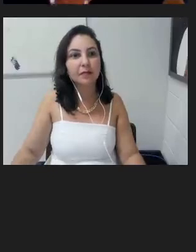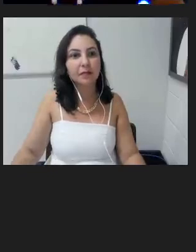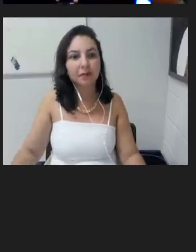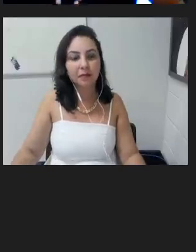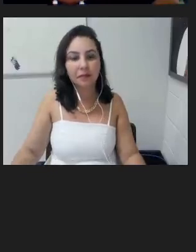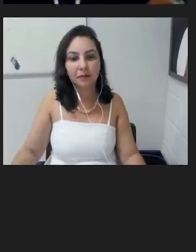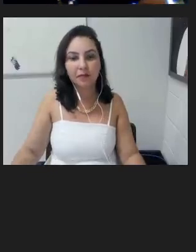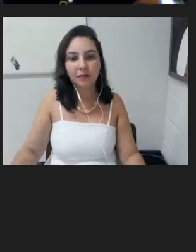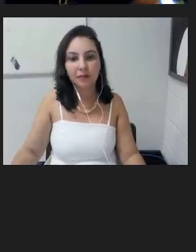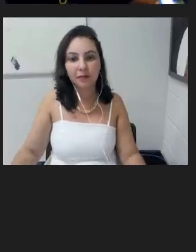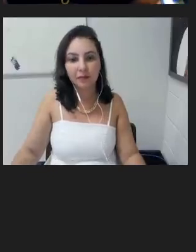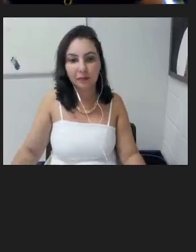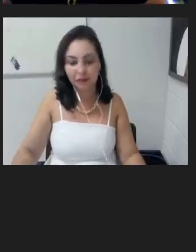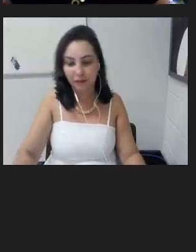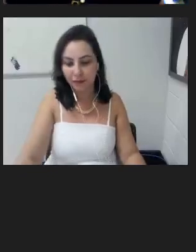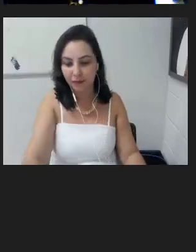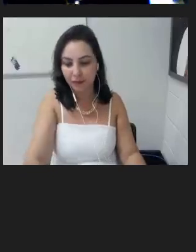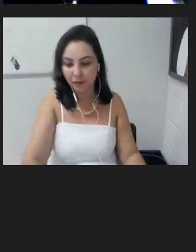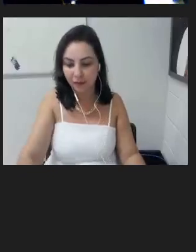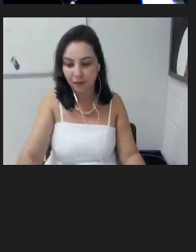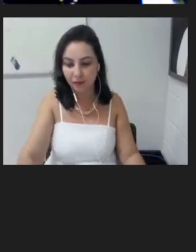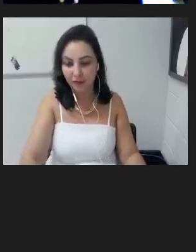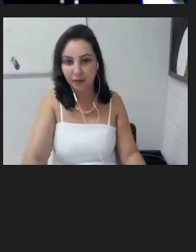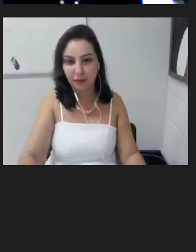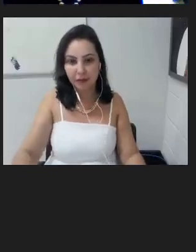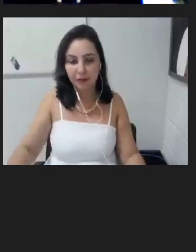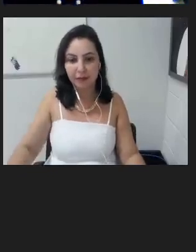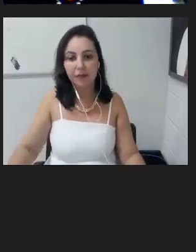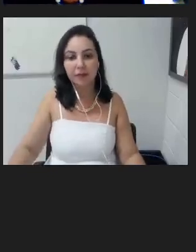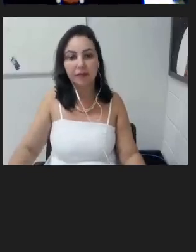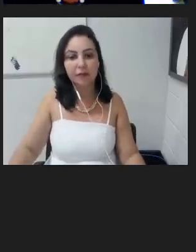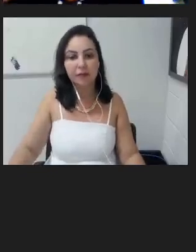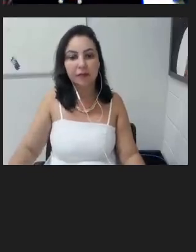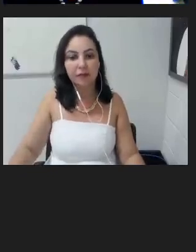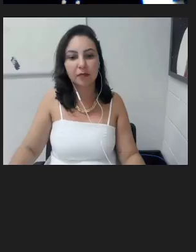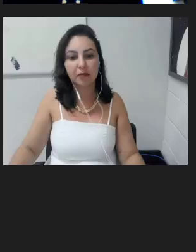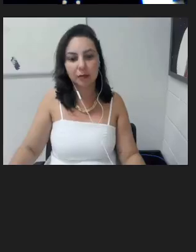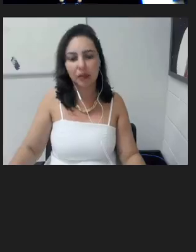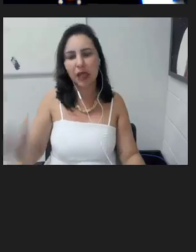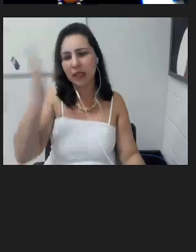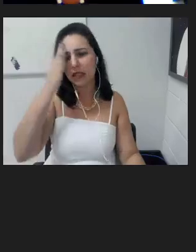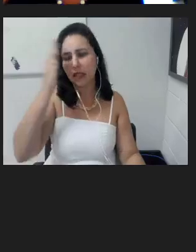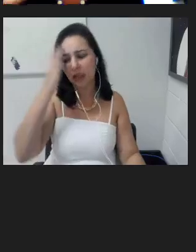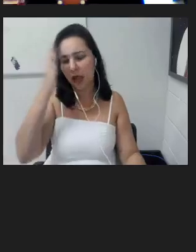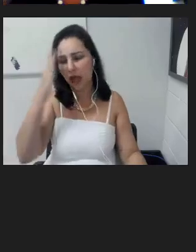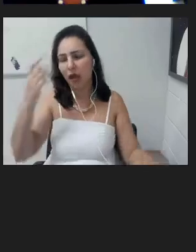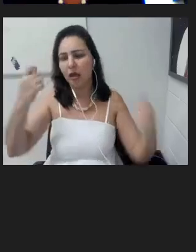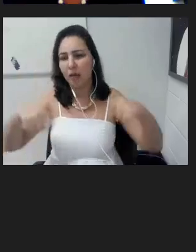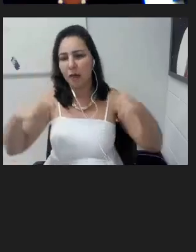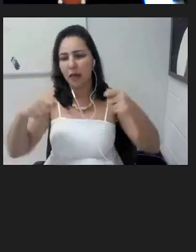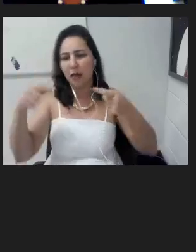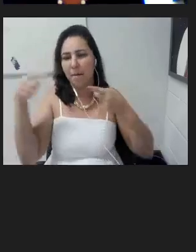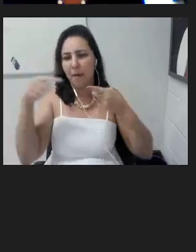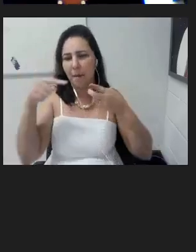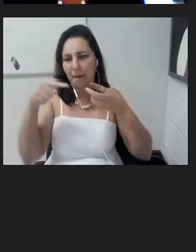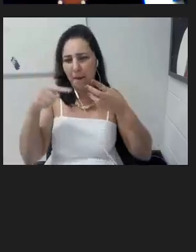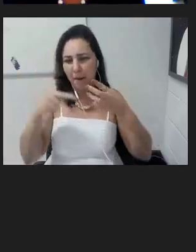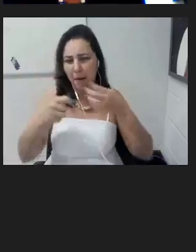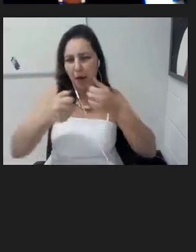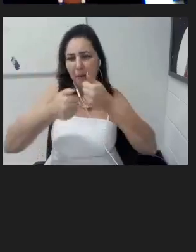contribuiu. Sei que a gente precisaria se debruçar sobre inúmeras temáticas